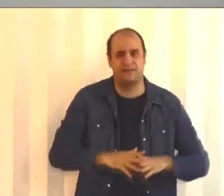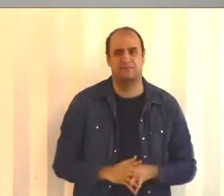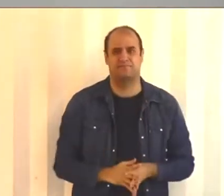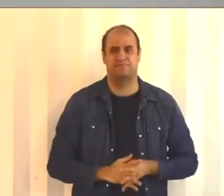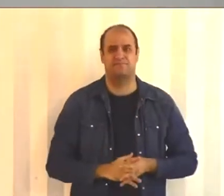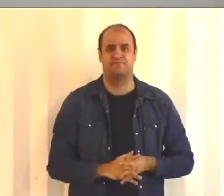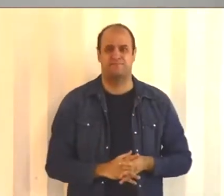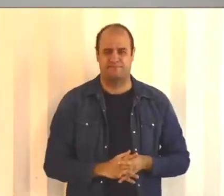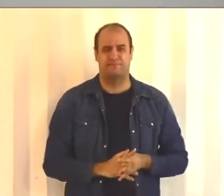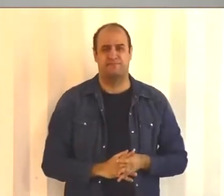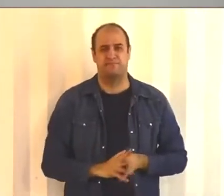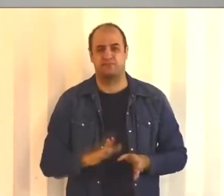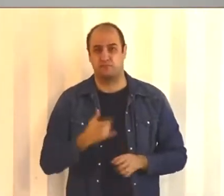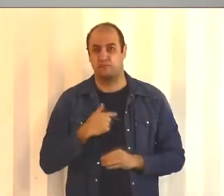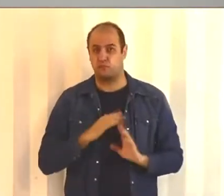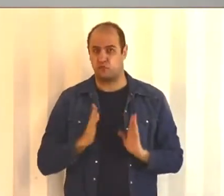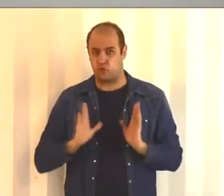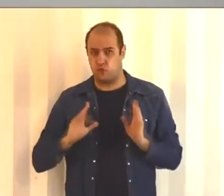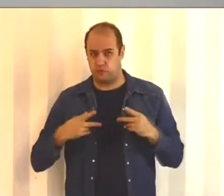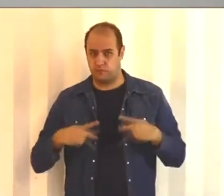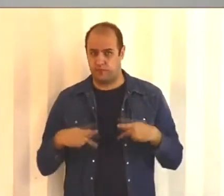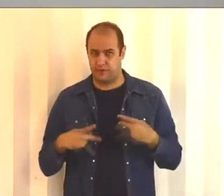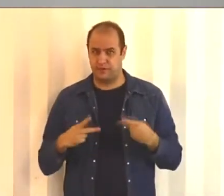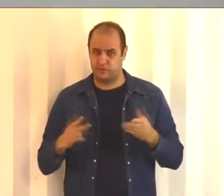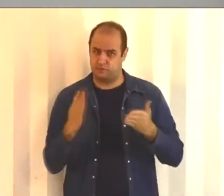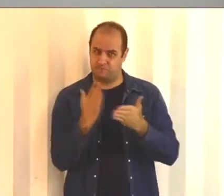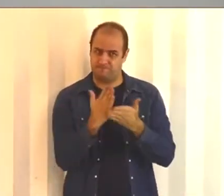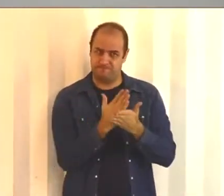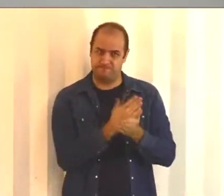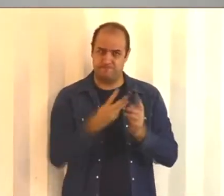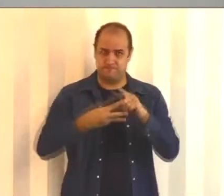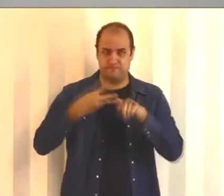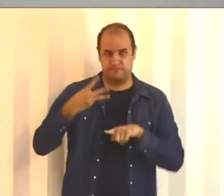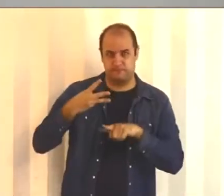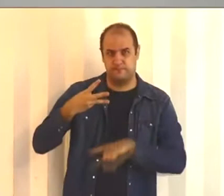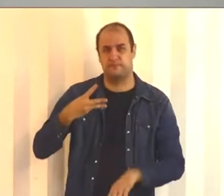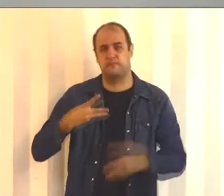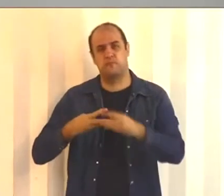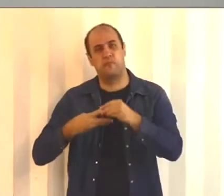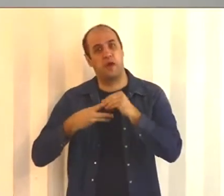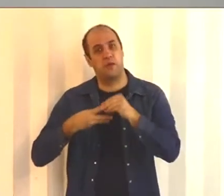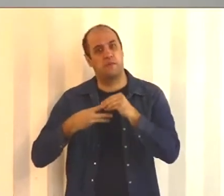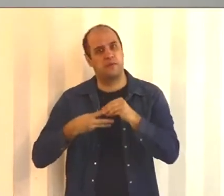essa mensagem, eu vou dar essa mensagem em 3 ênfases. A primeira